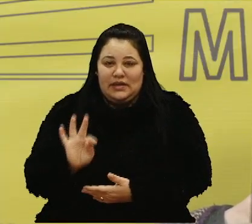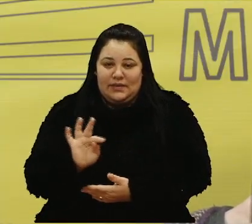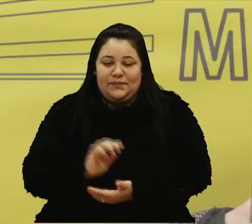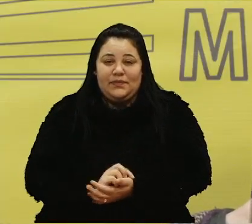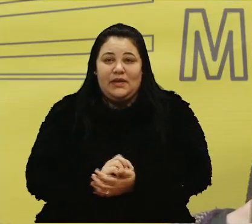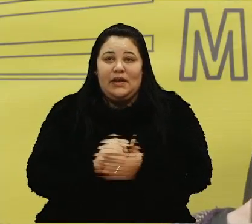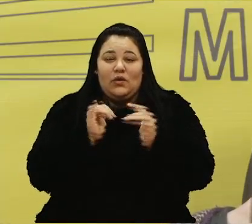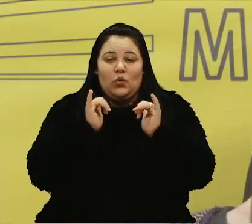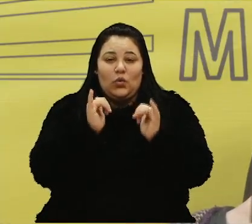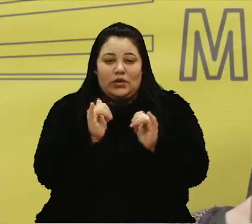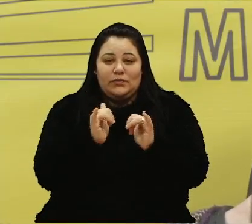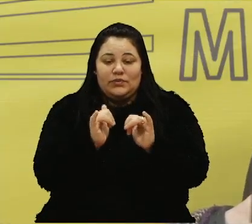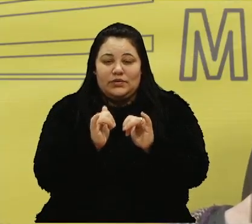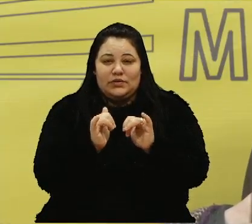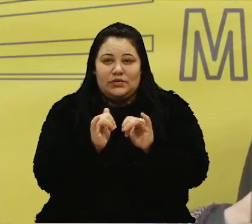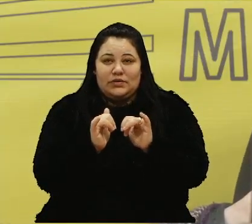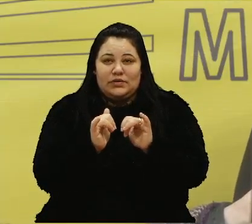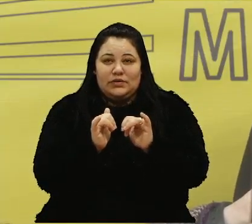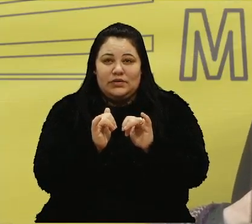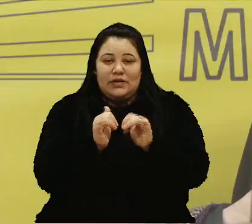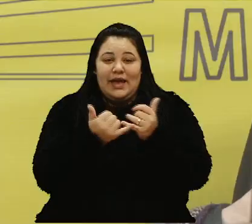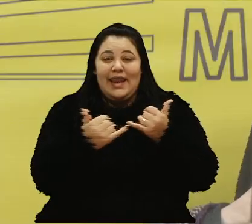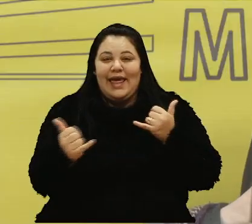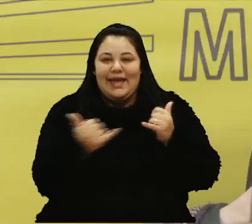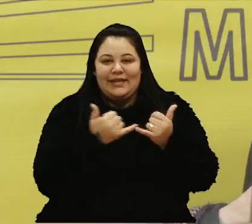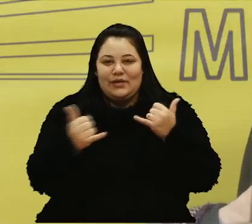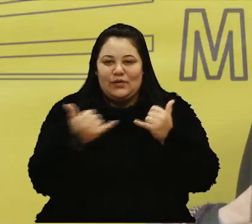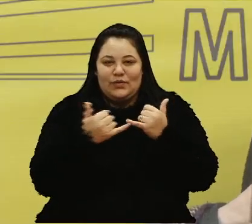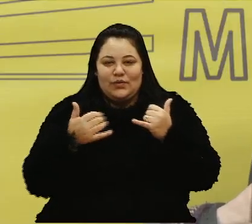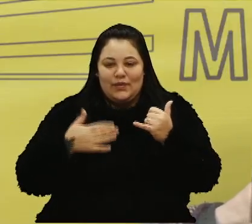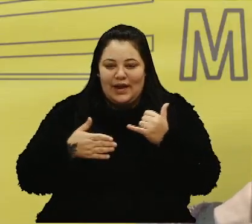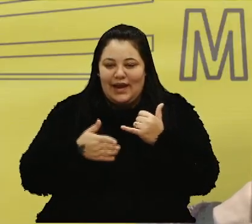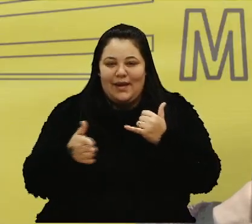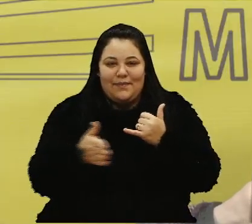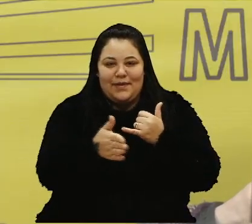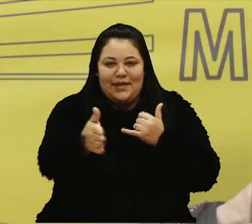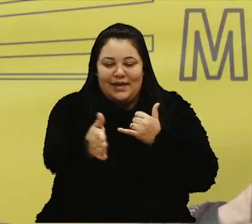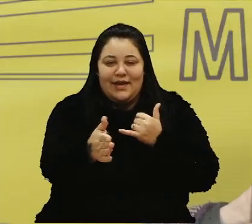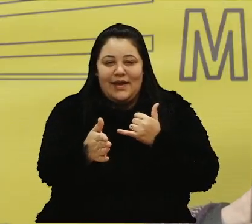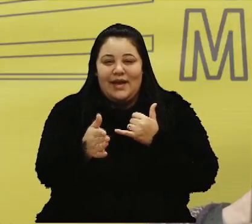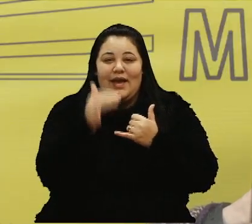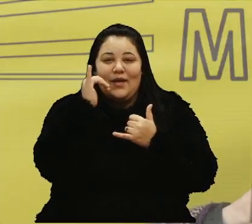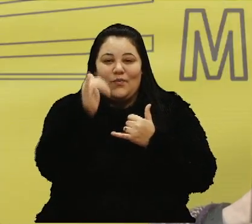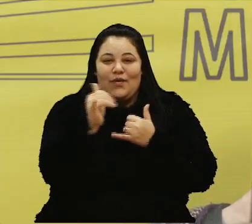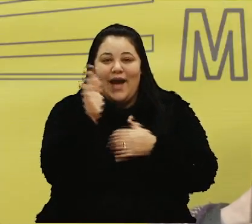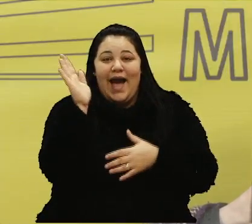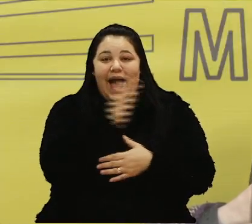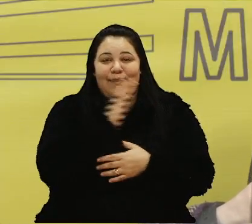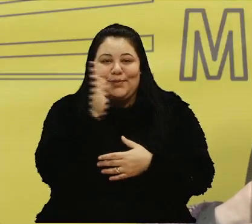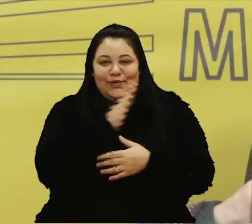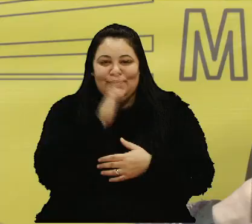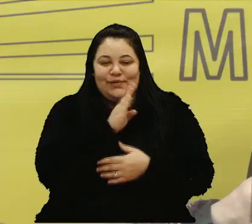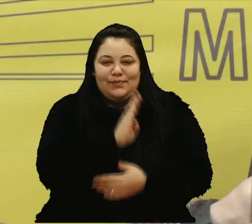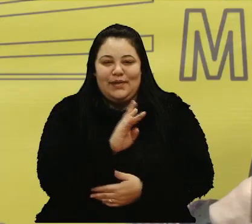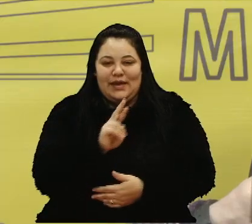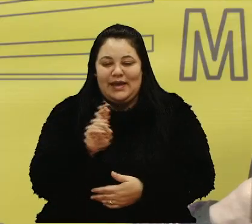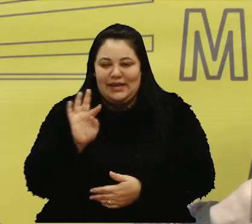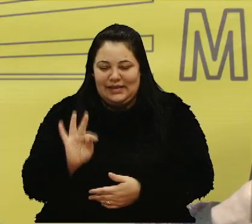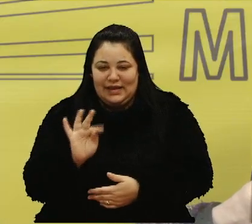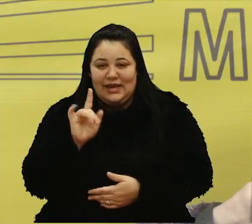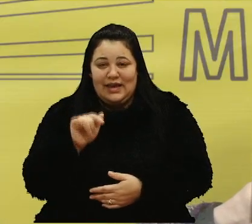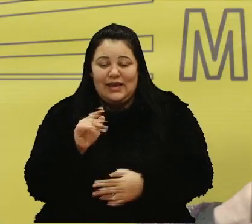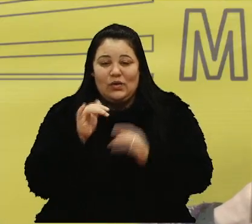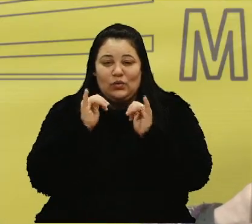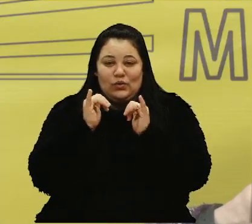ônibus elétrico, né, que passa nos eixos principais lá, que chama o Business Rapid Transport, né, BRT, que é um